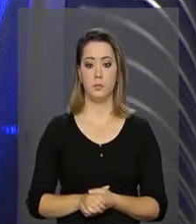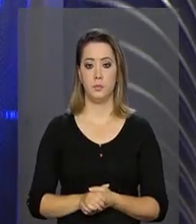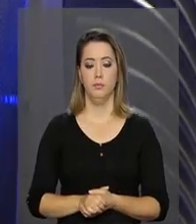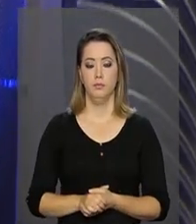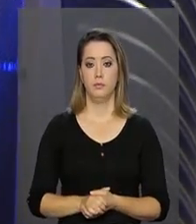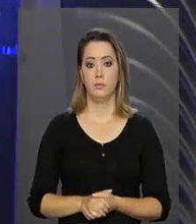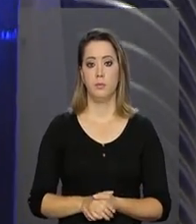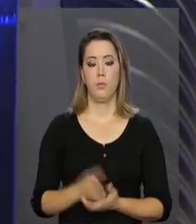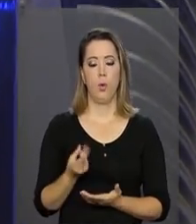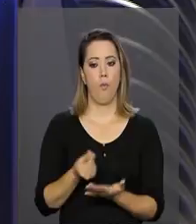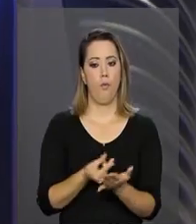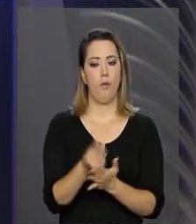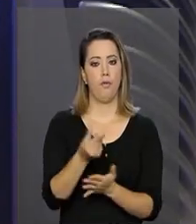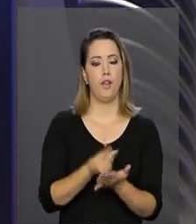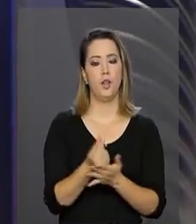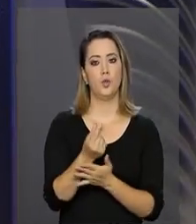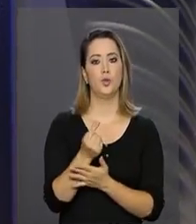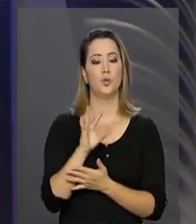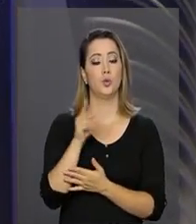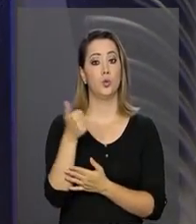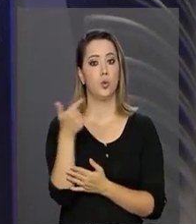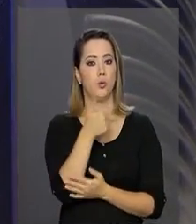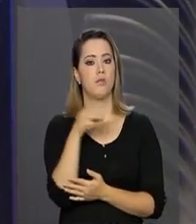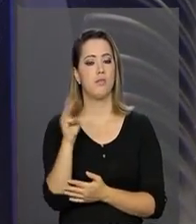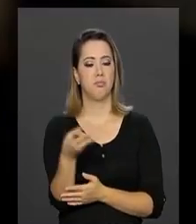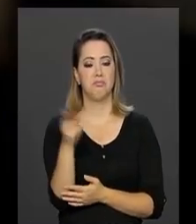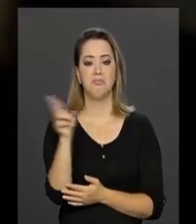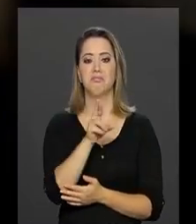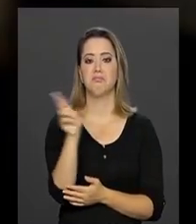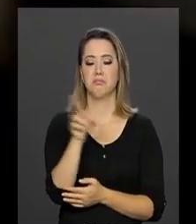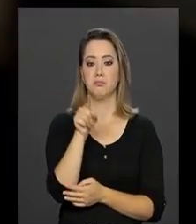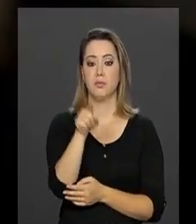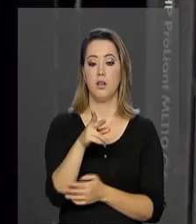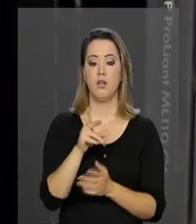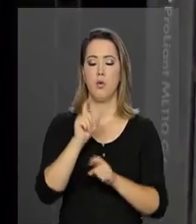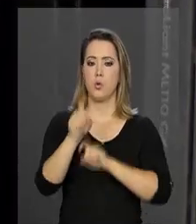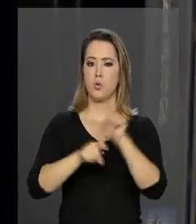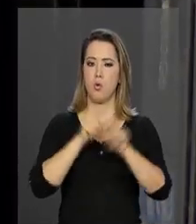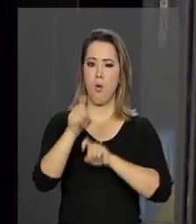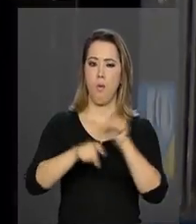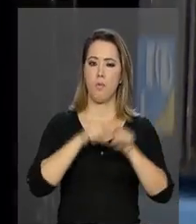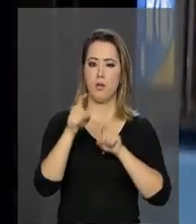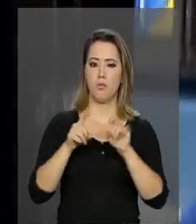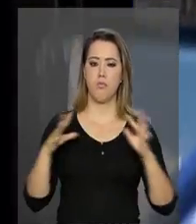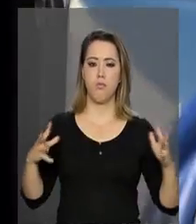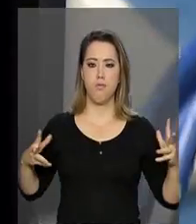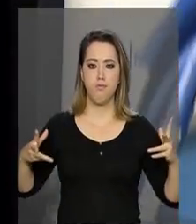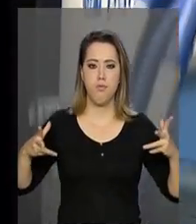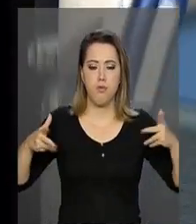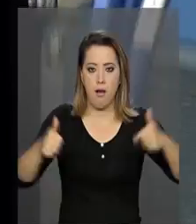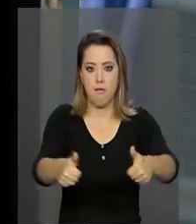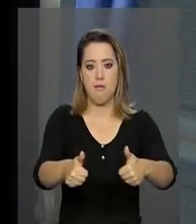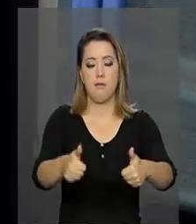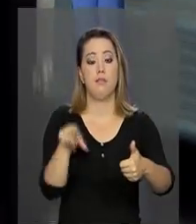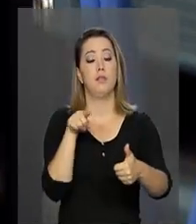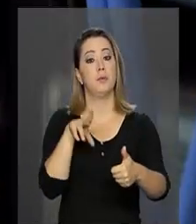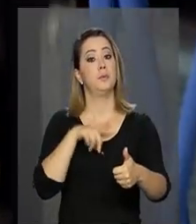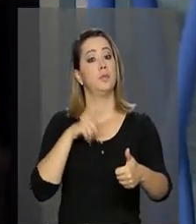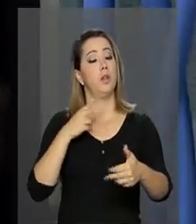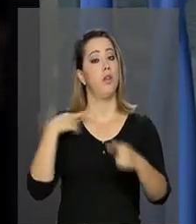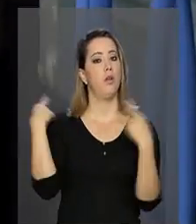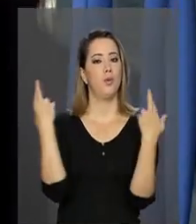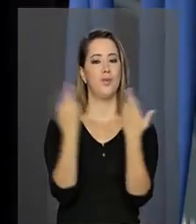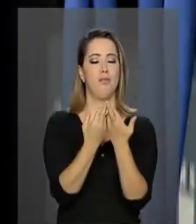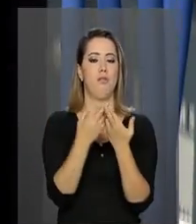investimento Total será de 12 milhões de reais as máquinas com alta capacidade de armazenamento vão